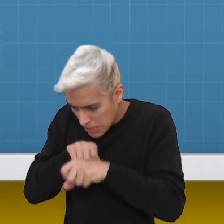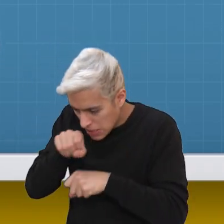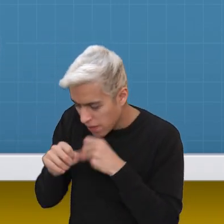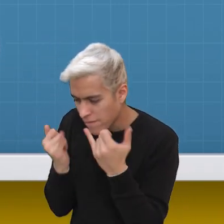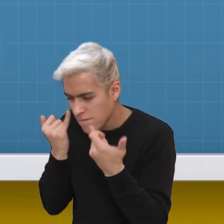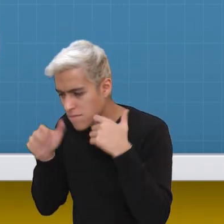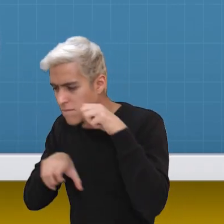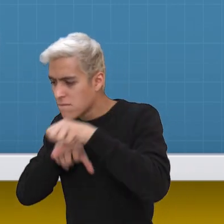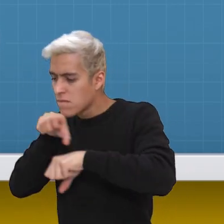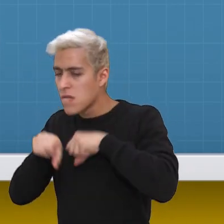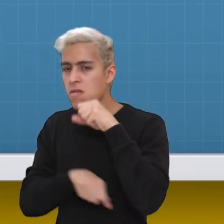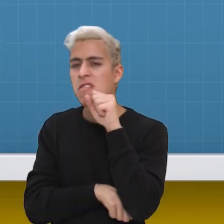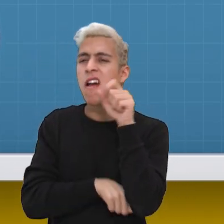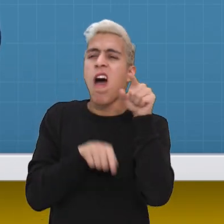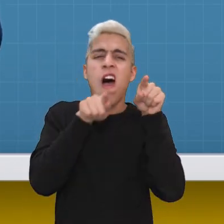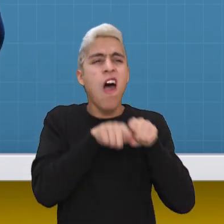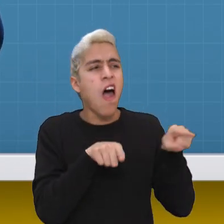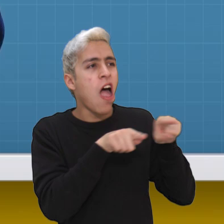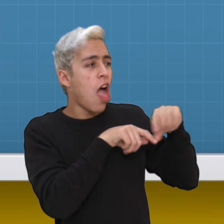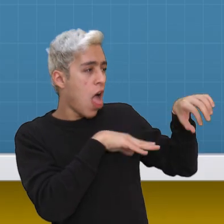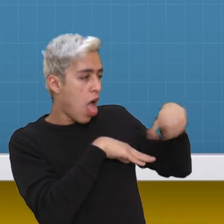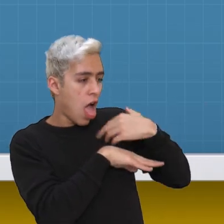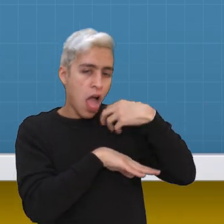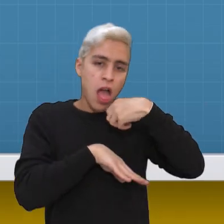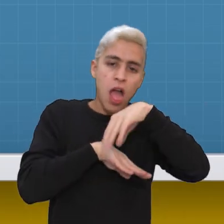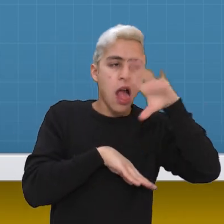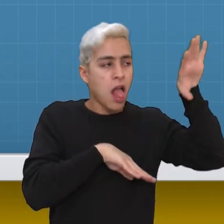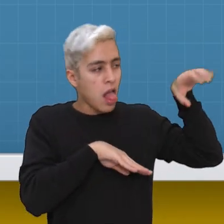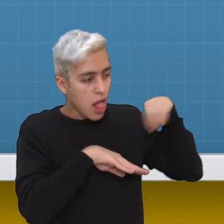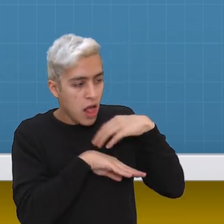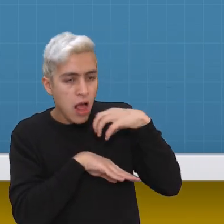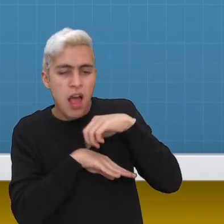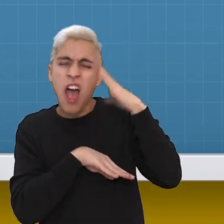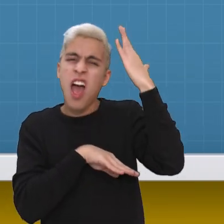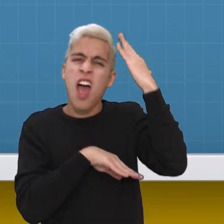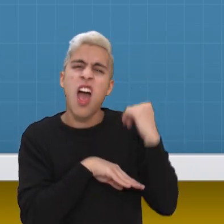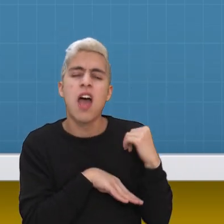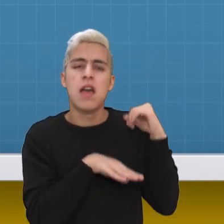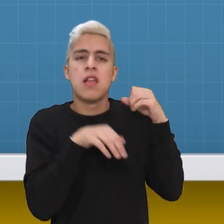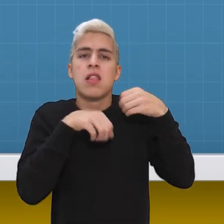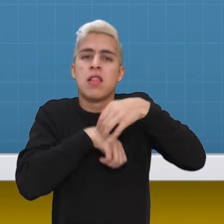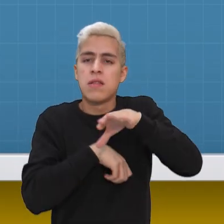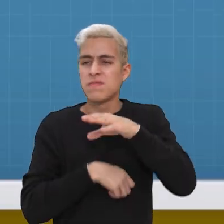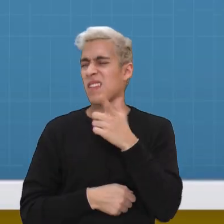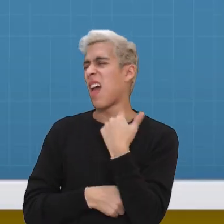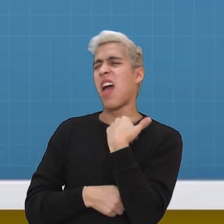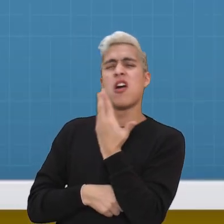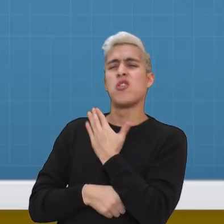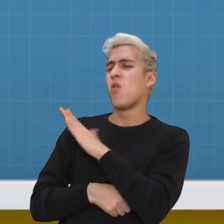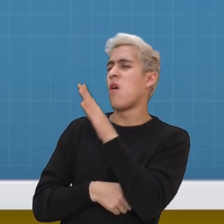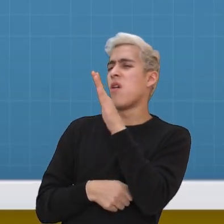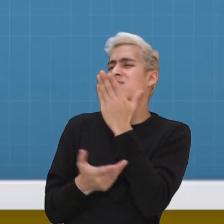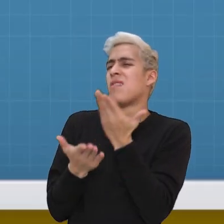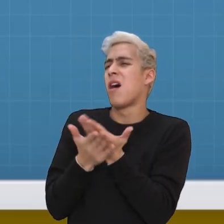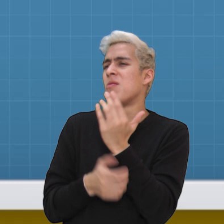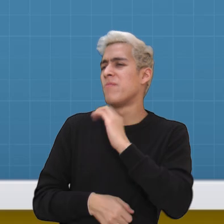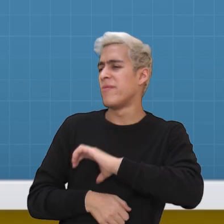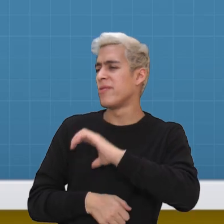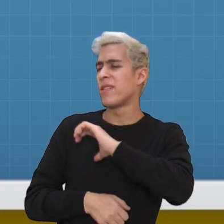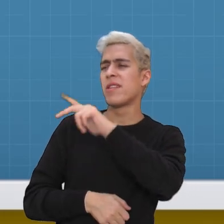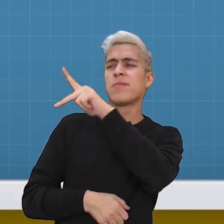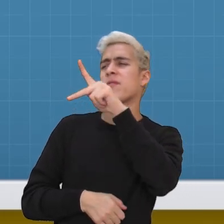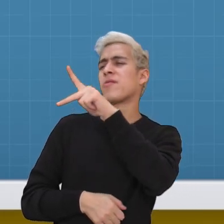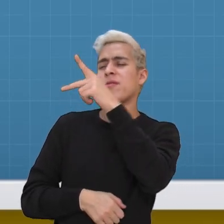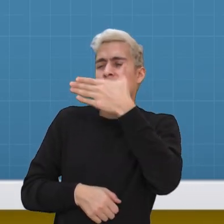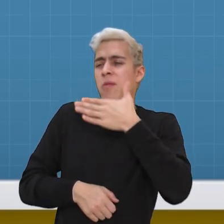pessoas, buscar informação e não ficar só repetindo algumas coisas que a gente já sabe. Ai, professora, eu não gosto de